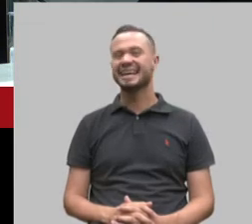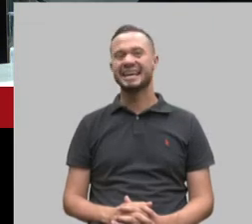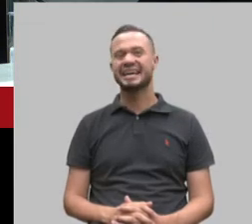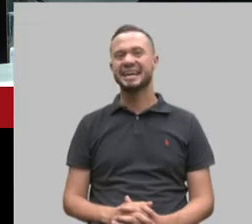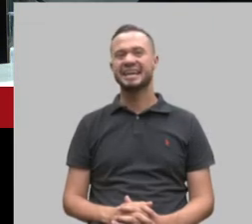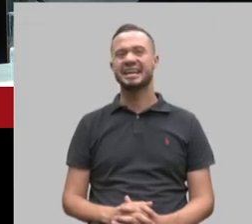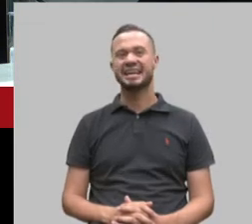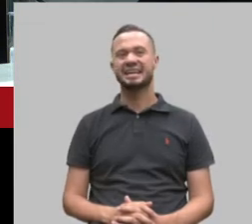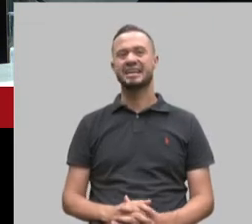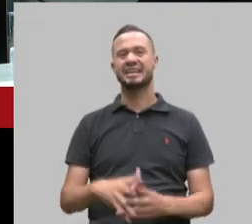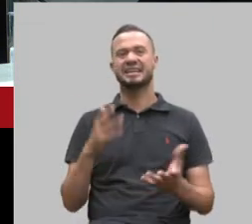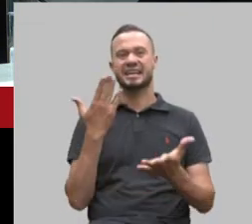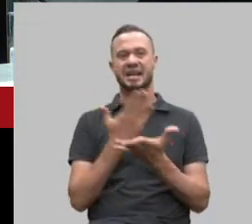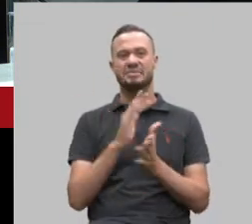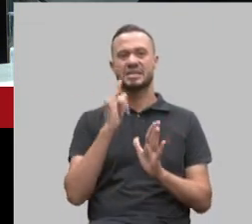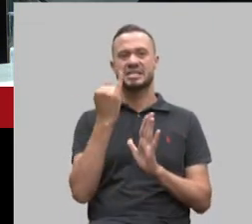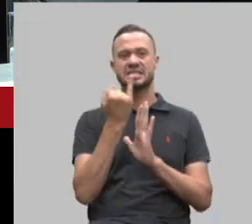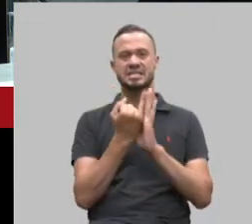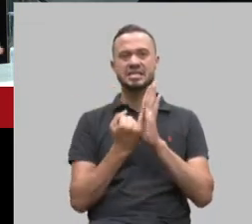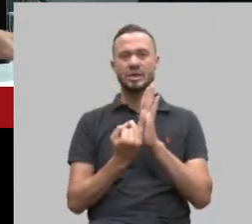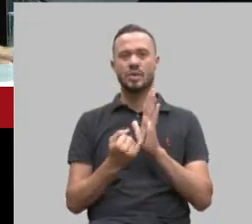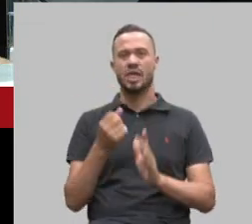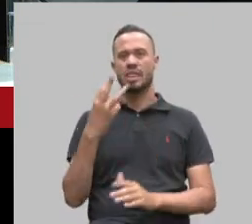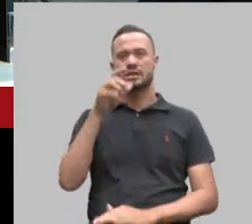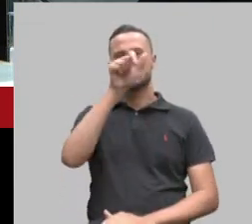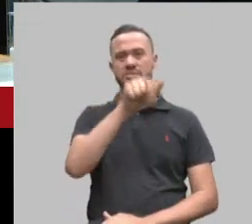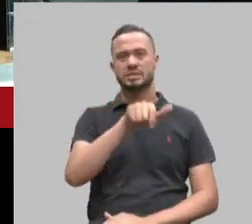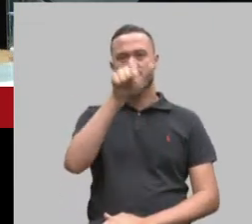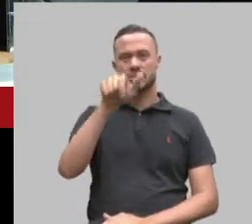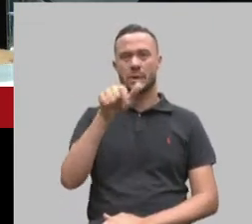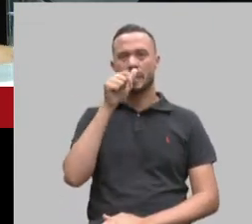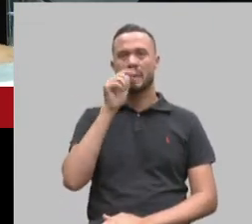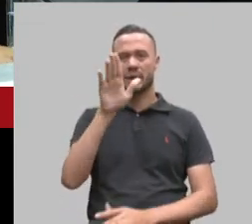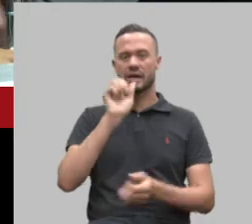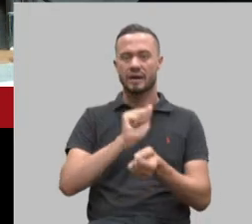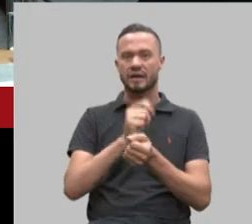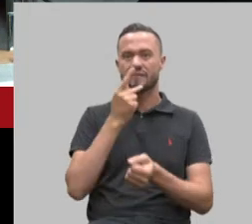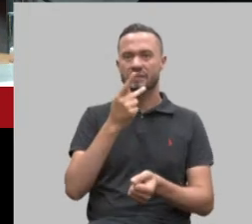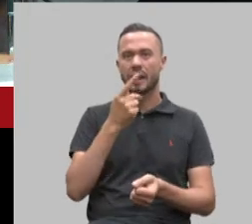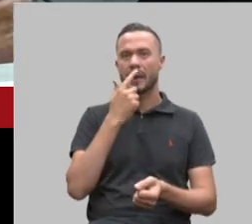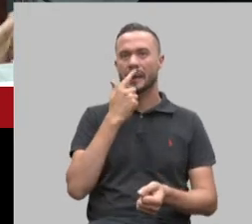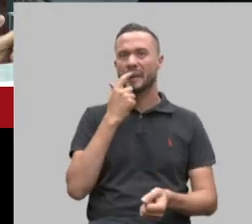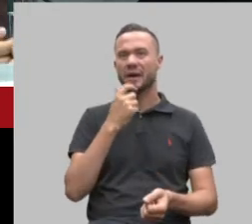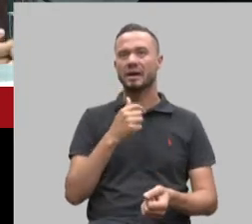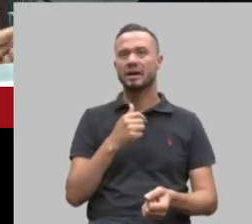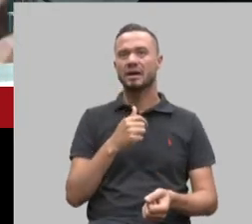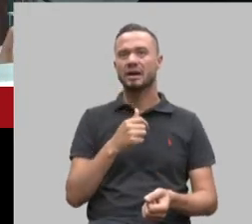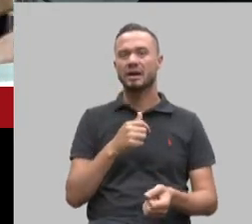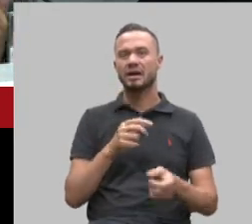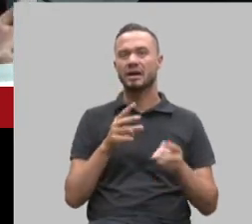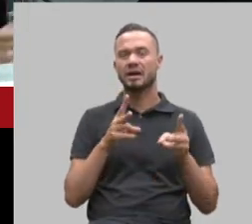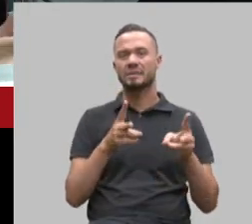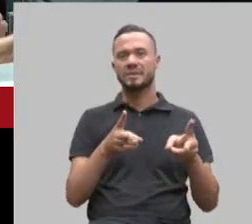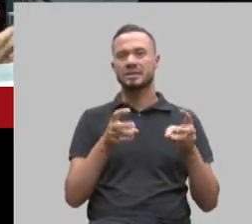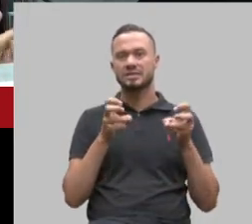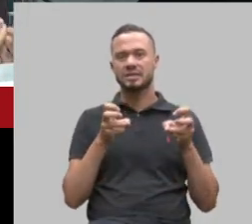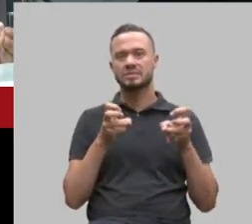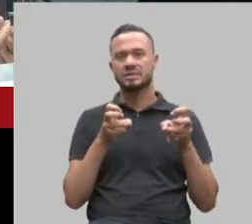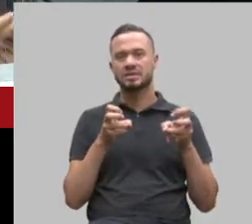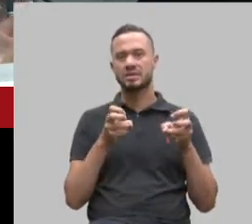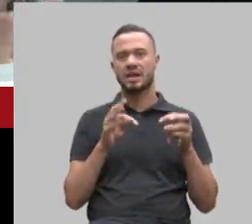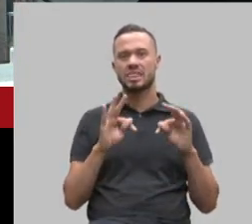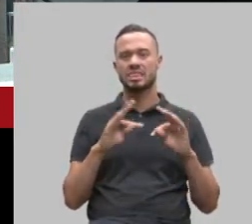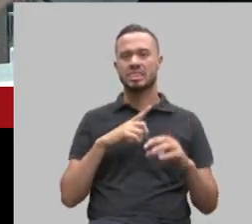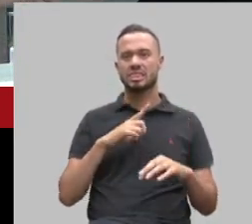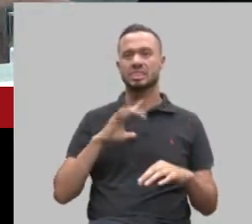nós temos três pessoas é só antes da gente continuar nosso debate eh percebe que já já estamos aqui há muito tempo né